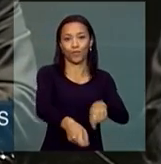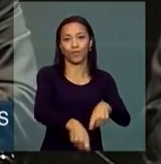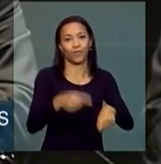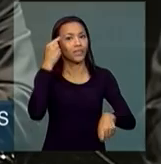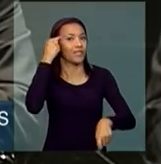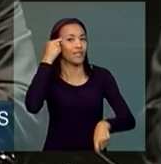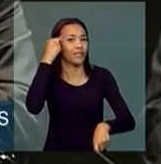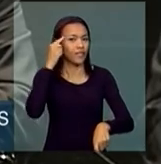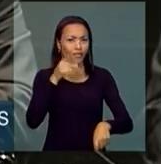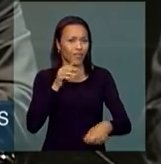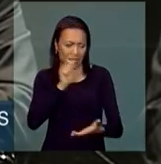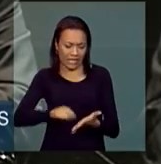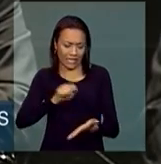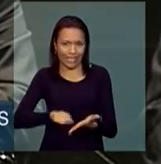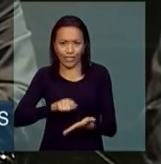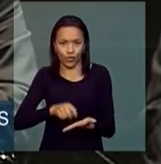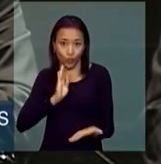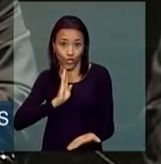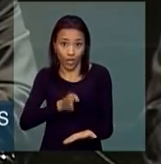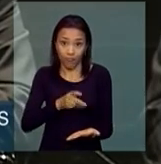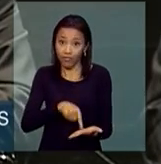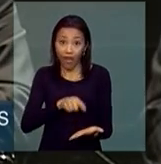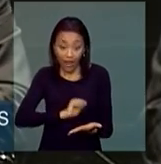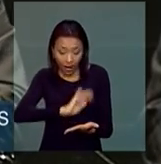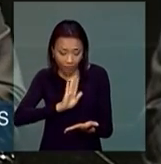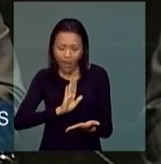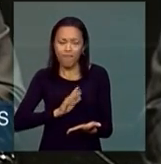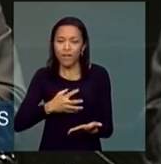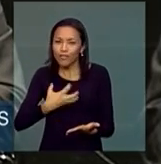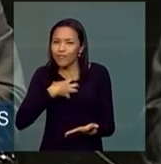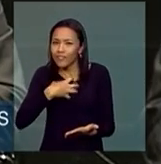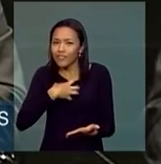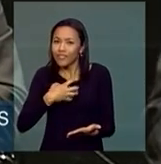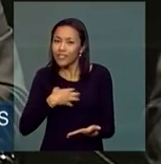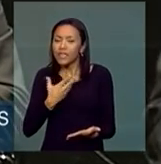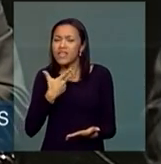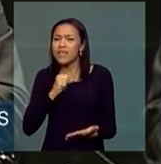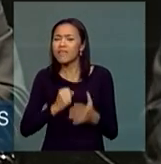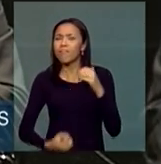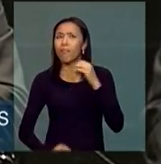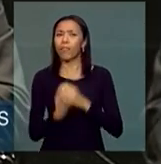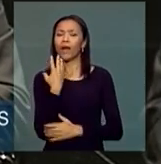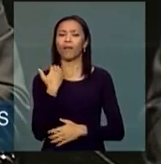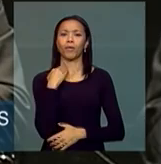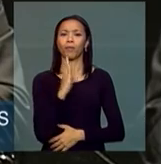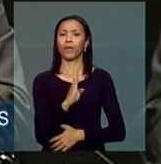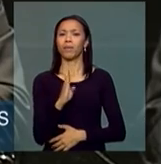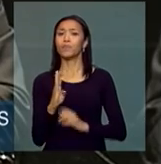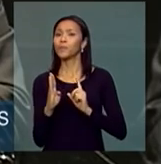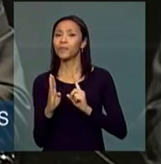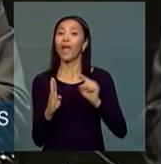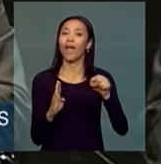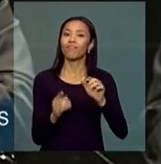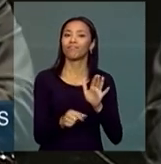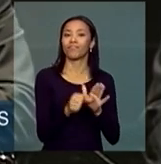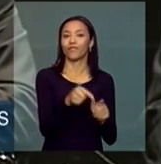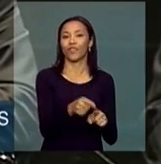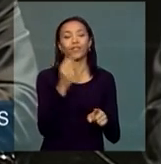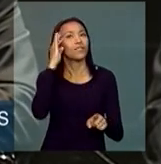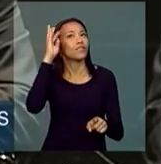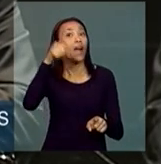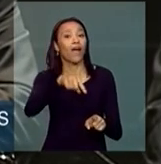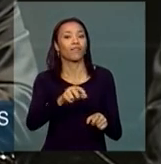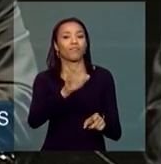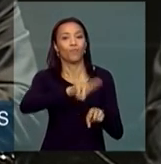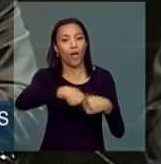Não está escrito diretamente, mas eu tenho certeza que o que inspirou a criação do Banco do Brasil foi a agricultura. E